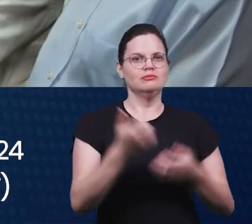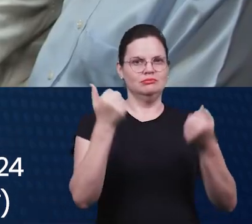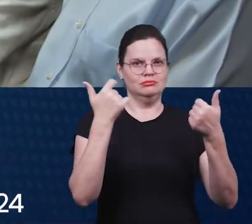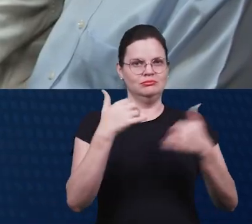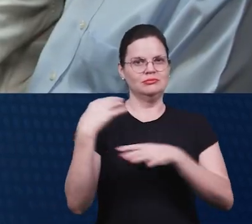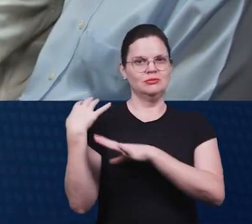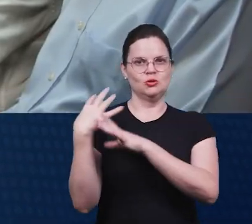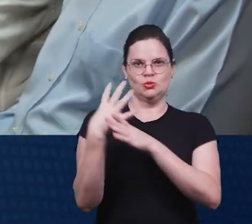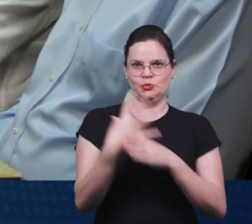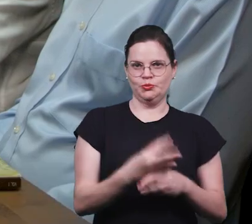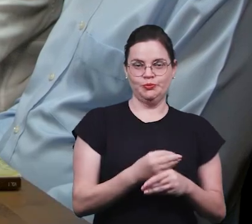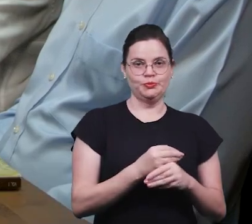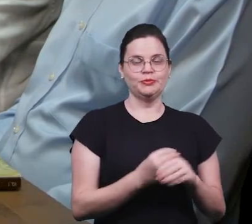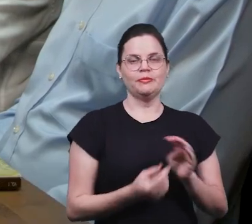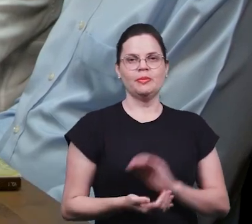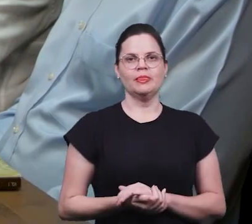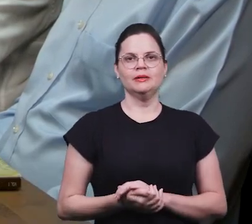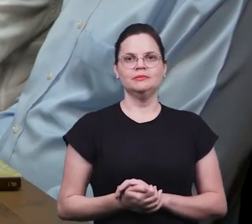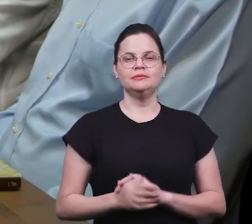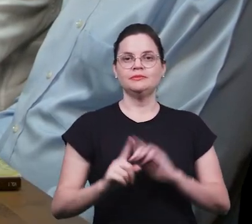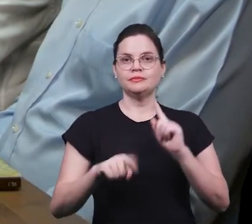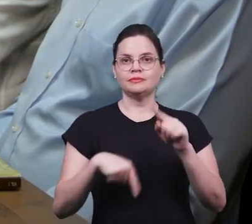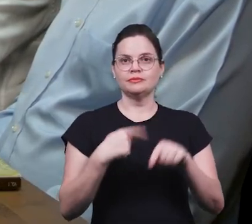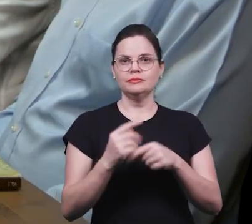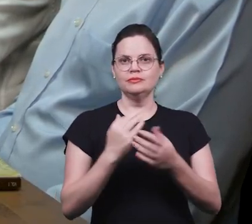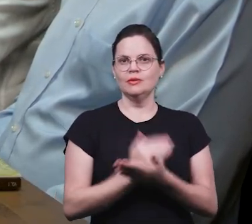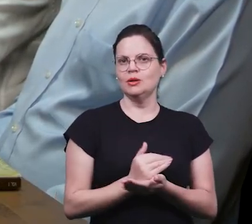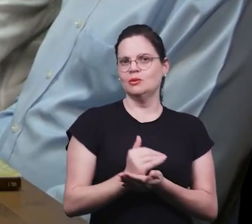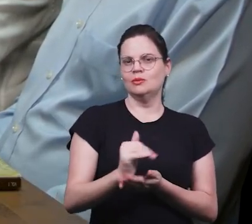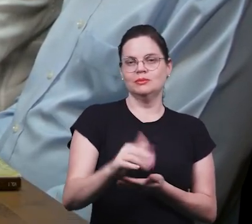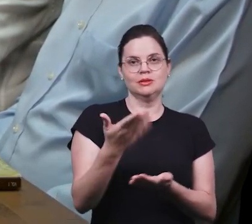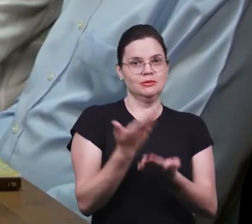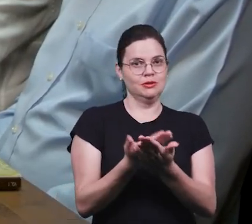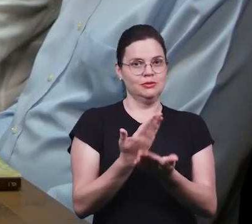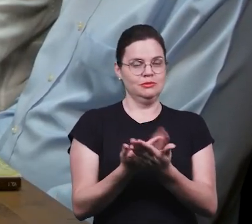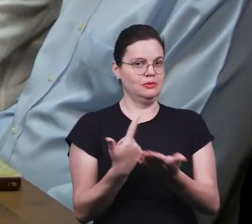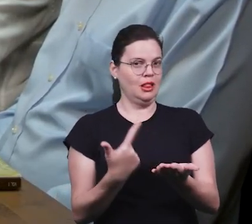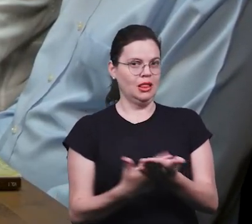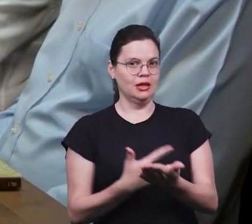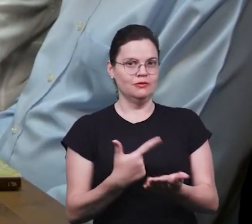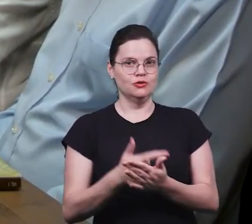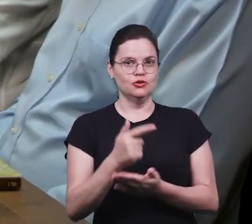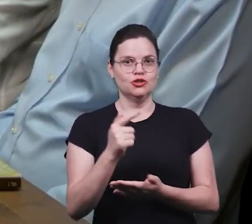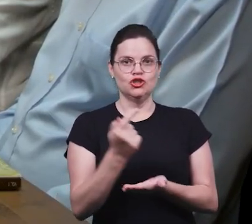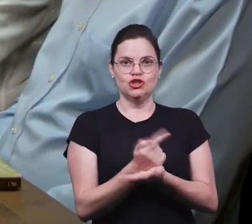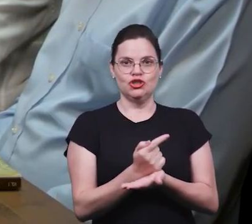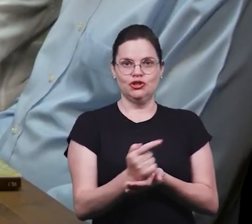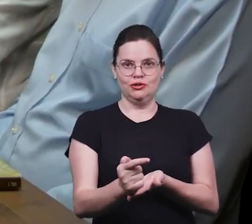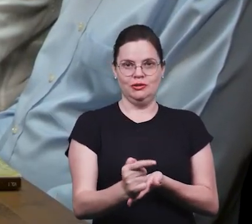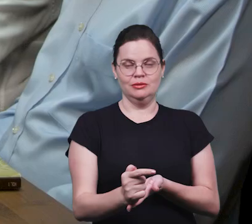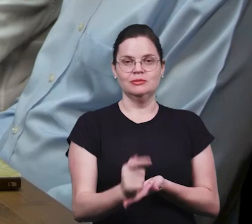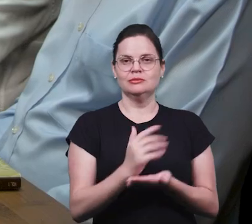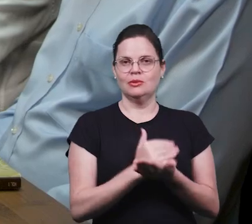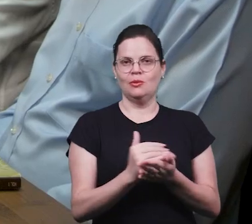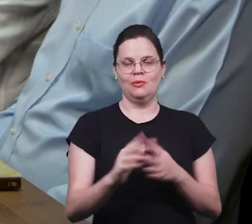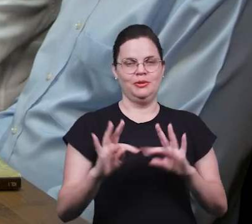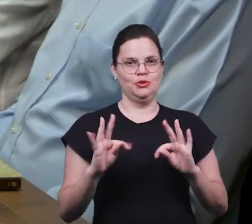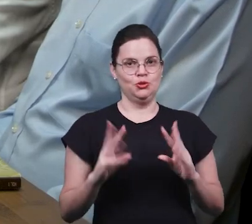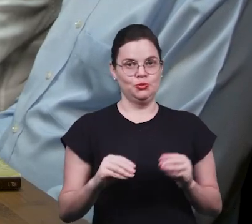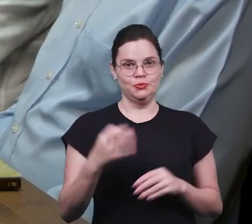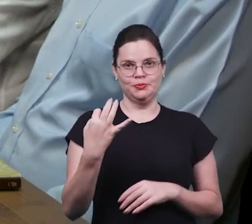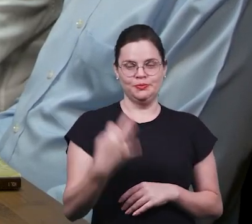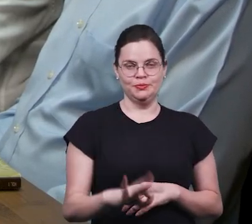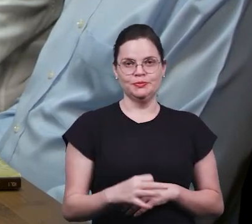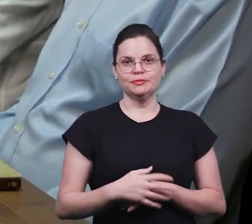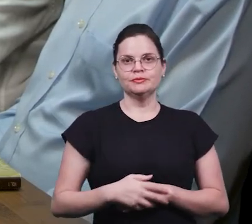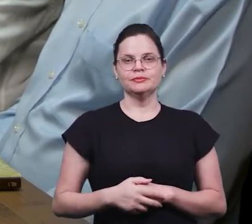primeira temporada, e nós entramos no livro de Gênesis, o início de todas as coisas. E